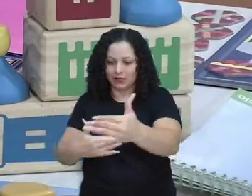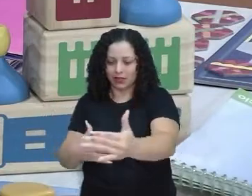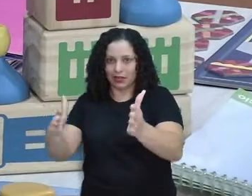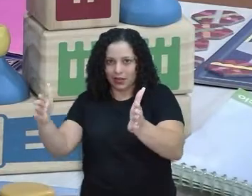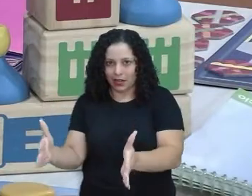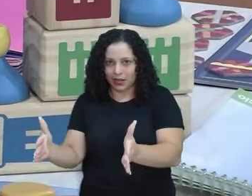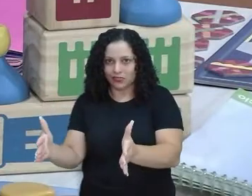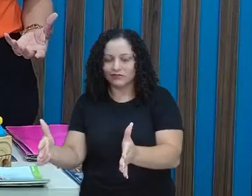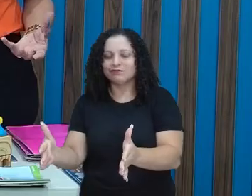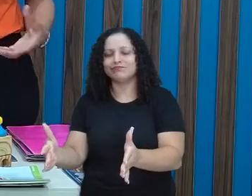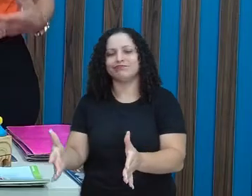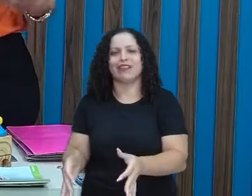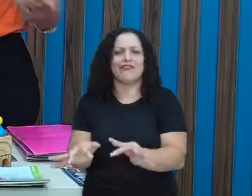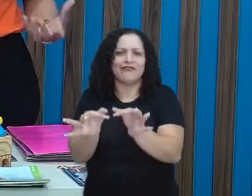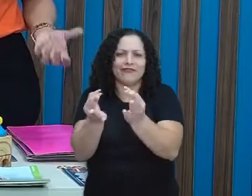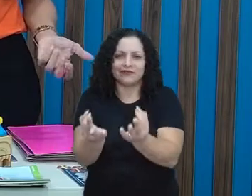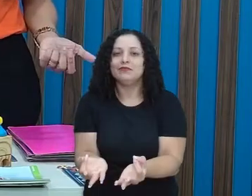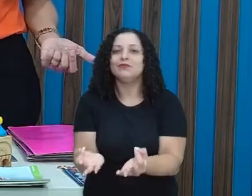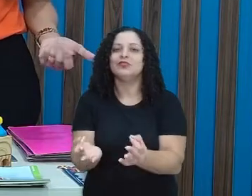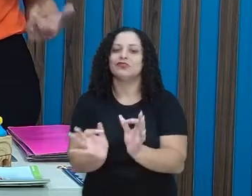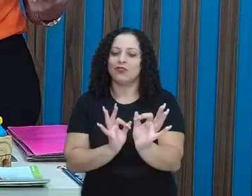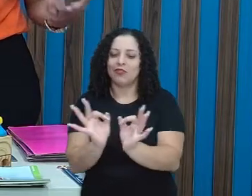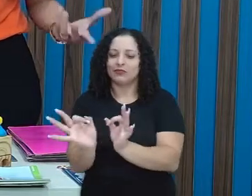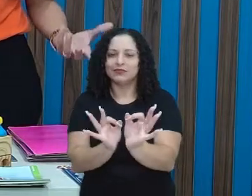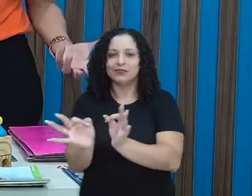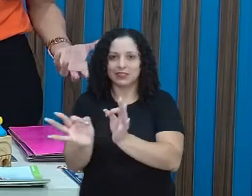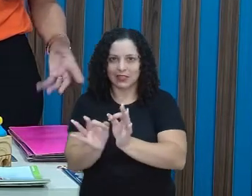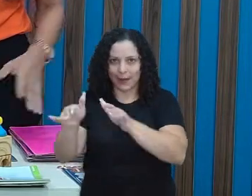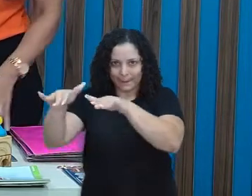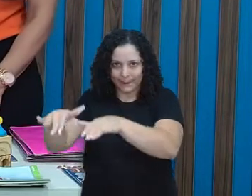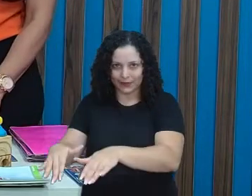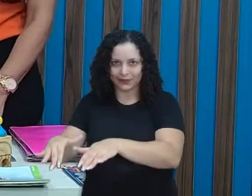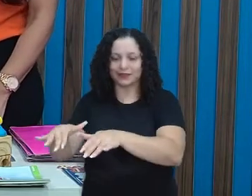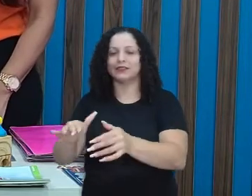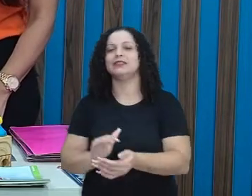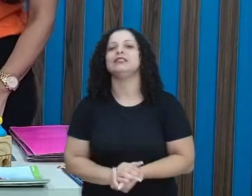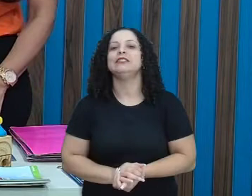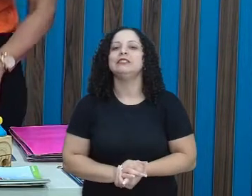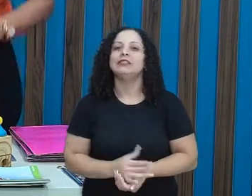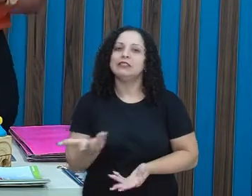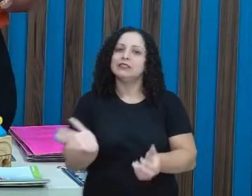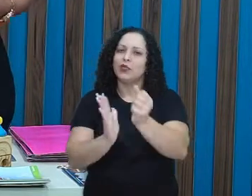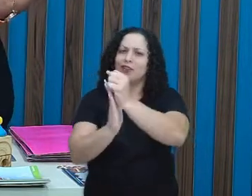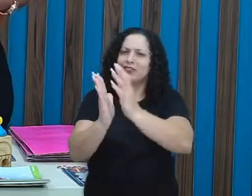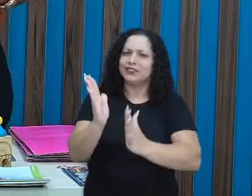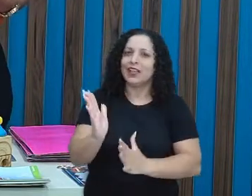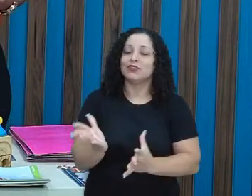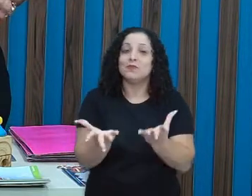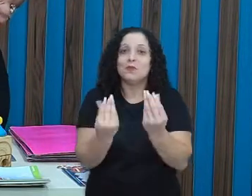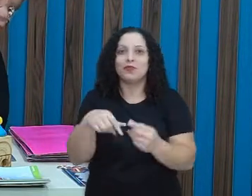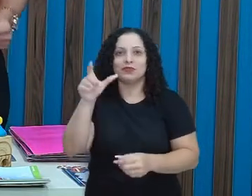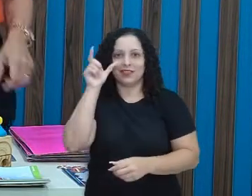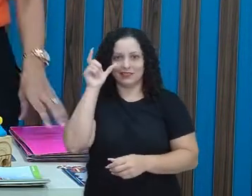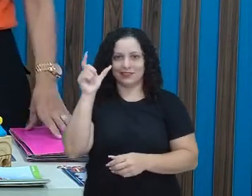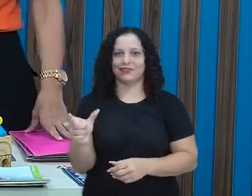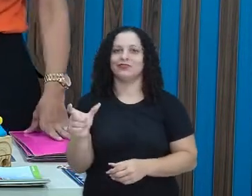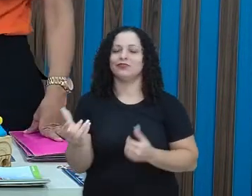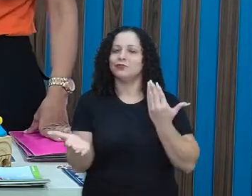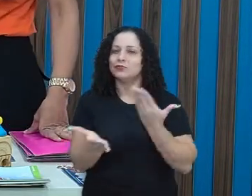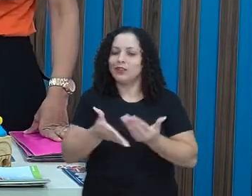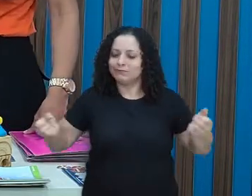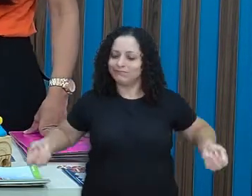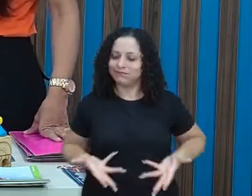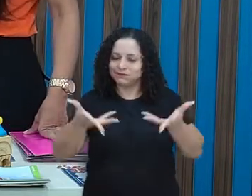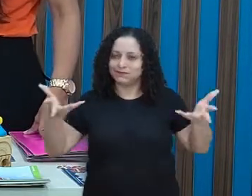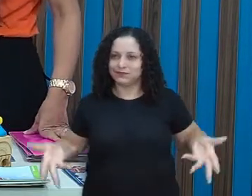lado dos nossos materiais, que a gente seleciona para o atendimento do dia, né? E são atividades interessantes que a gente pode continuar